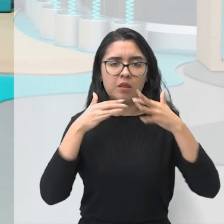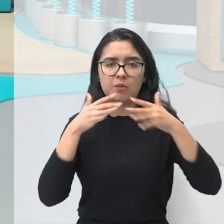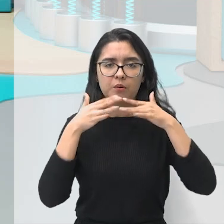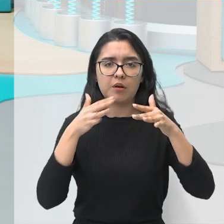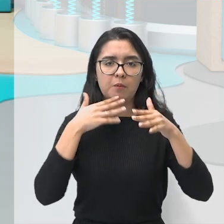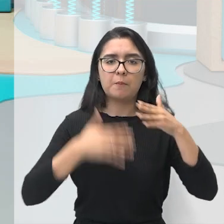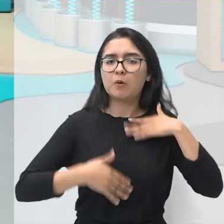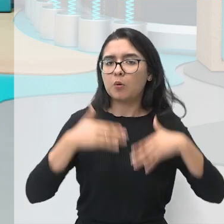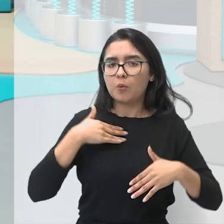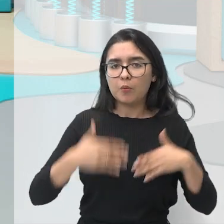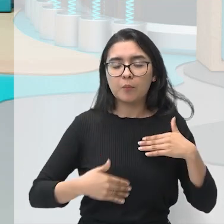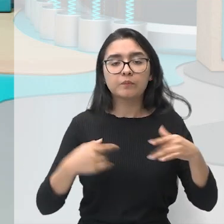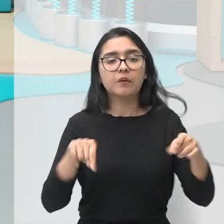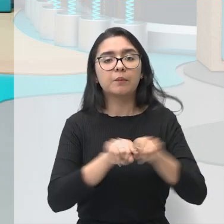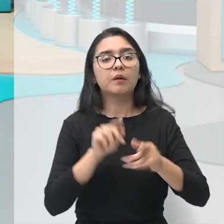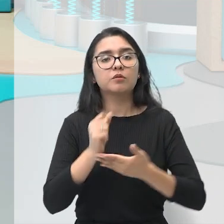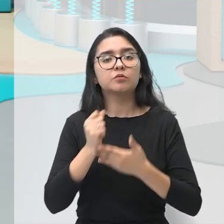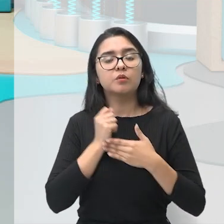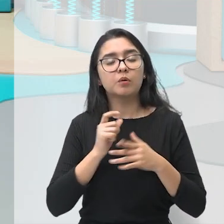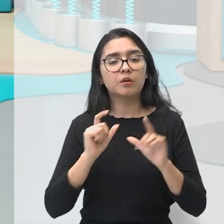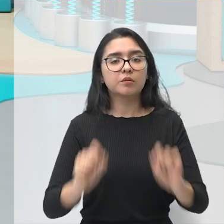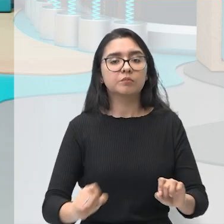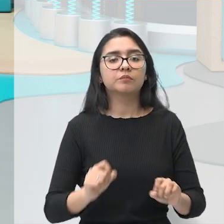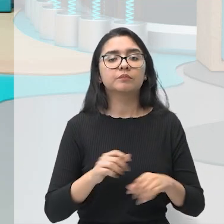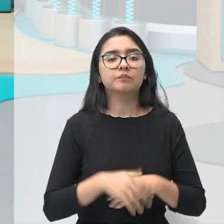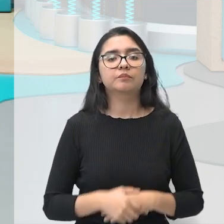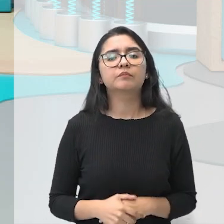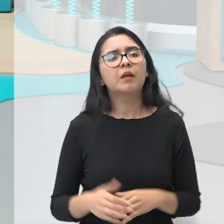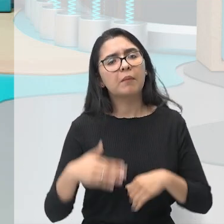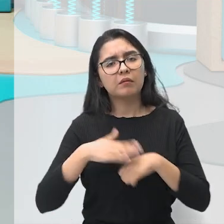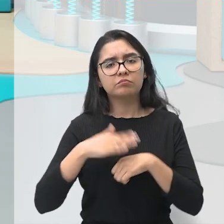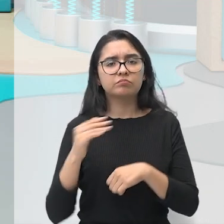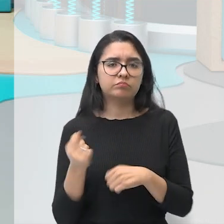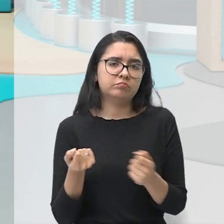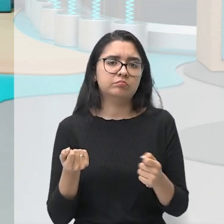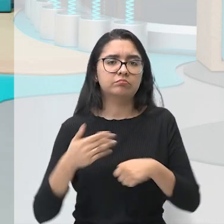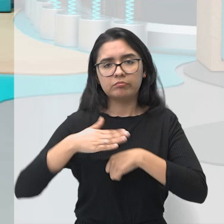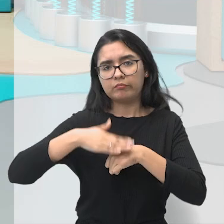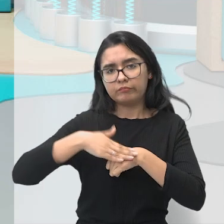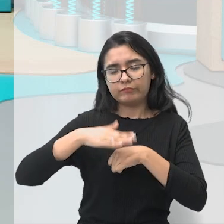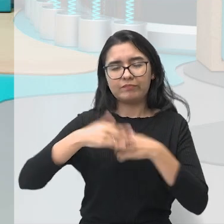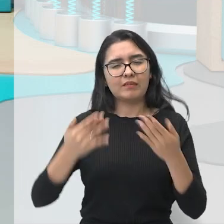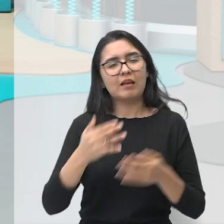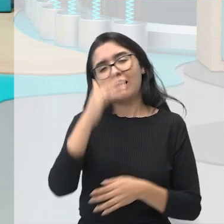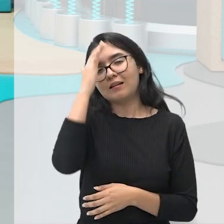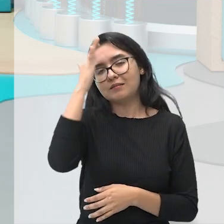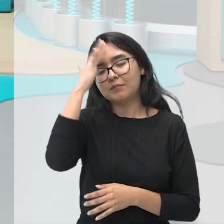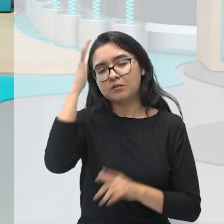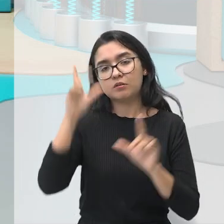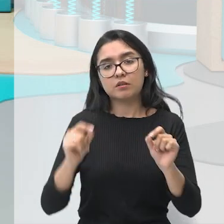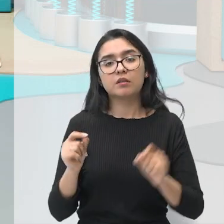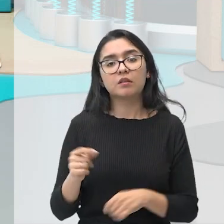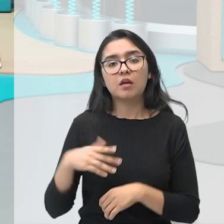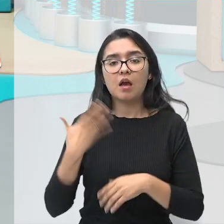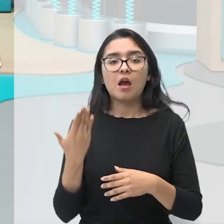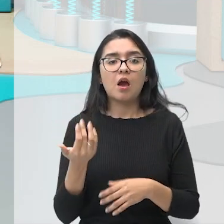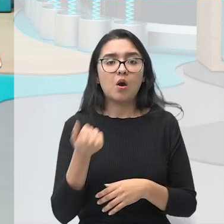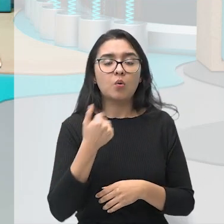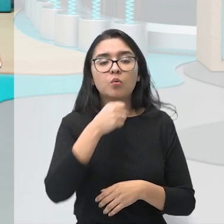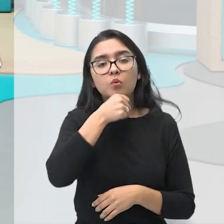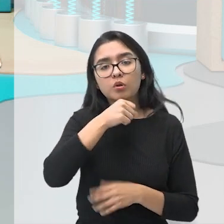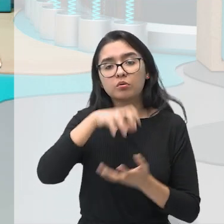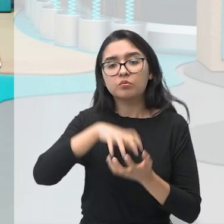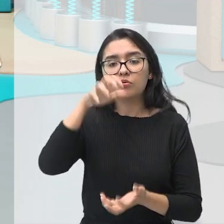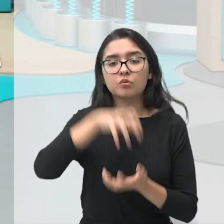natural, ajuda ali de repente no desenvolvimento da independência. Imagina quando esse idoso está sozinho em casa e precisa apanhar algo no chão. Ele